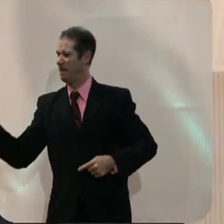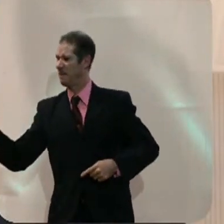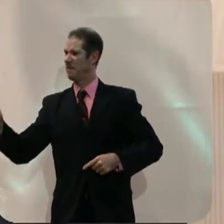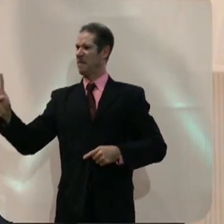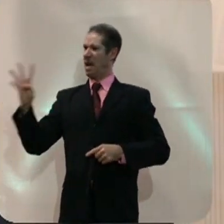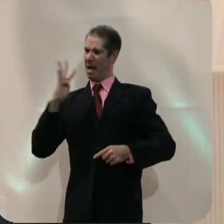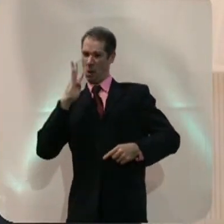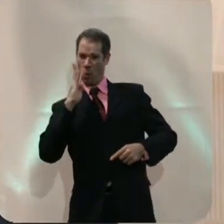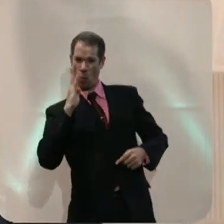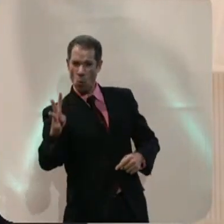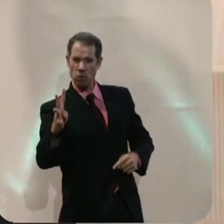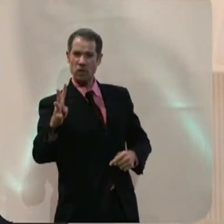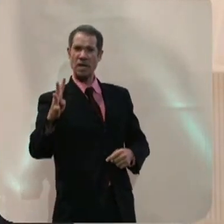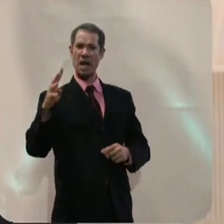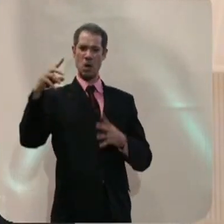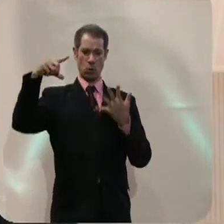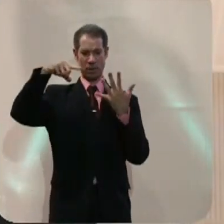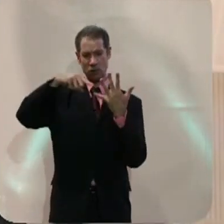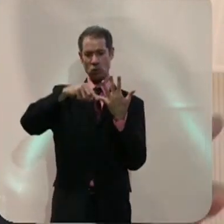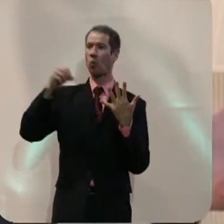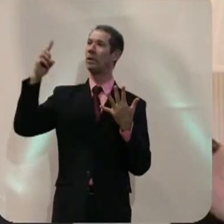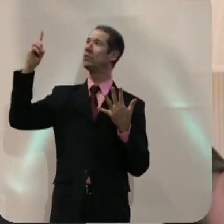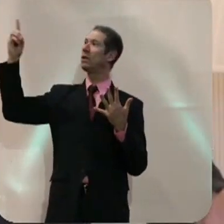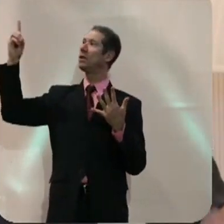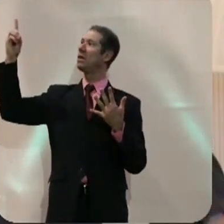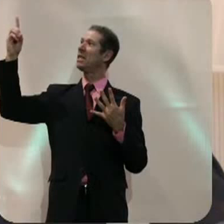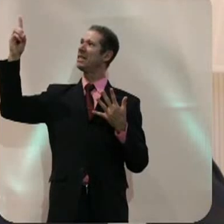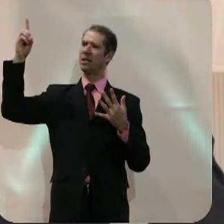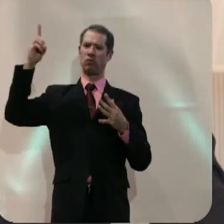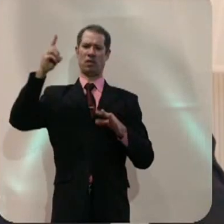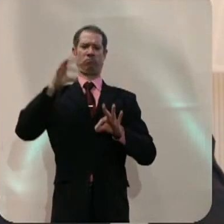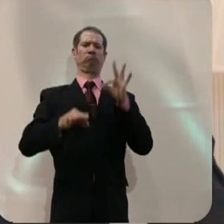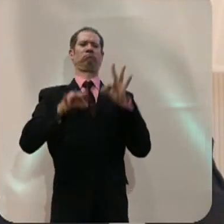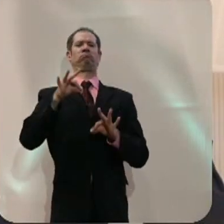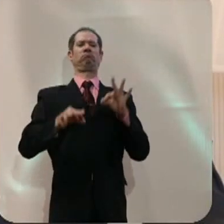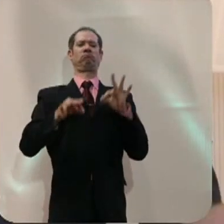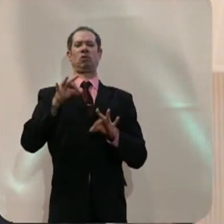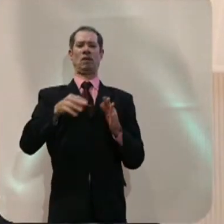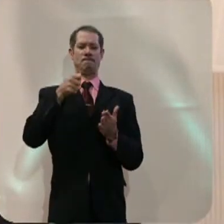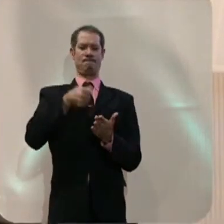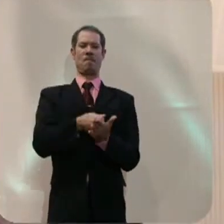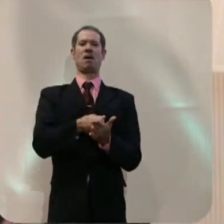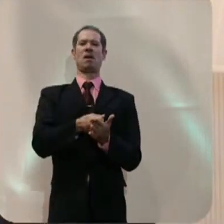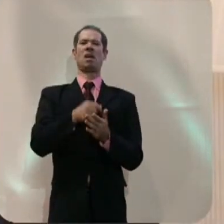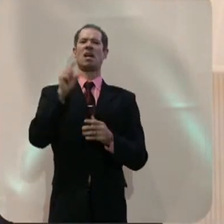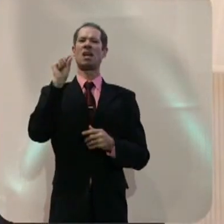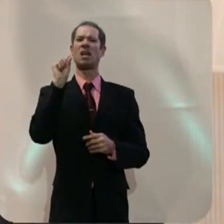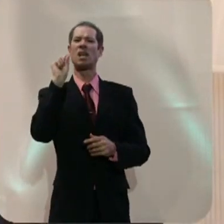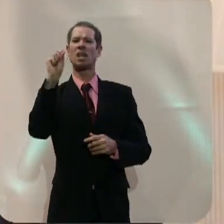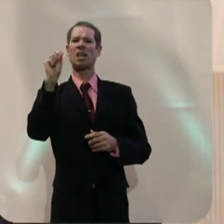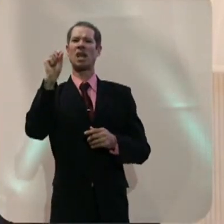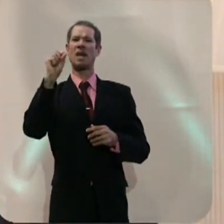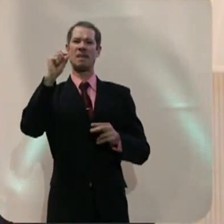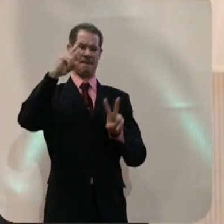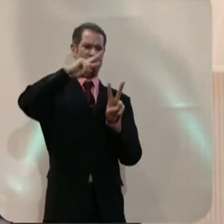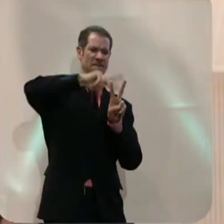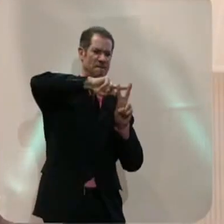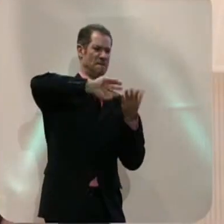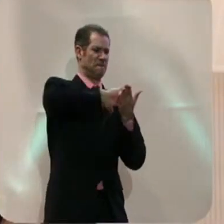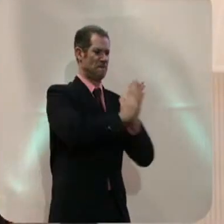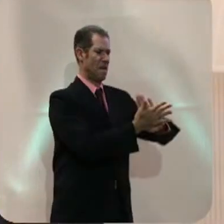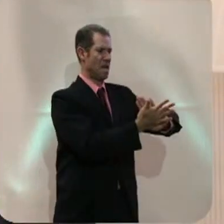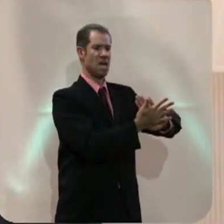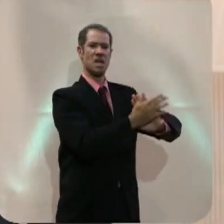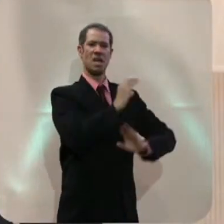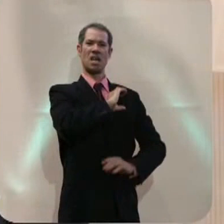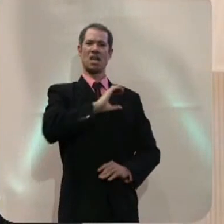contra os escolhidos de Deus? É Deus quem os justifica. Quem os condenará?